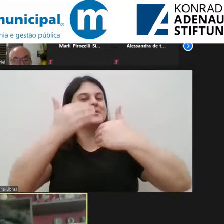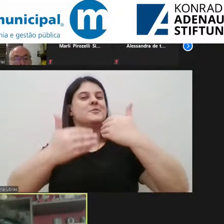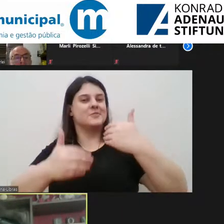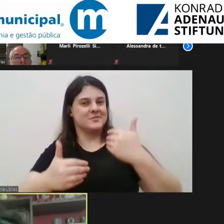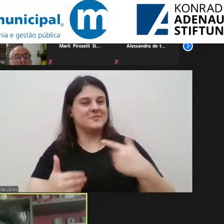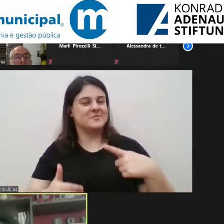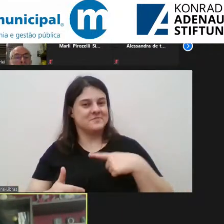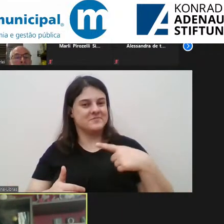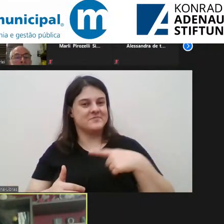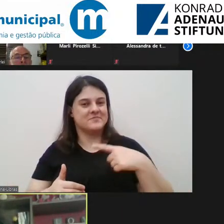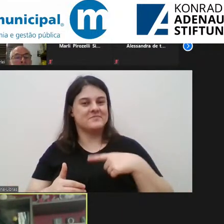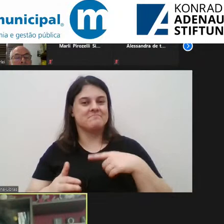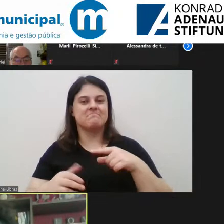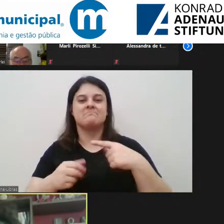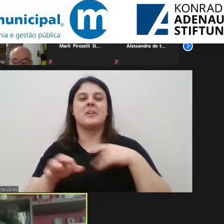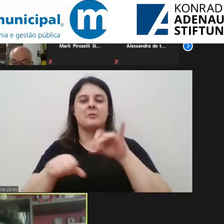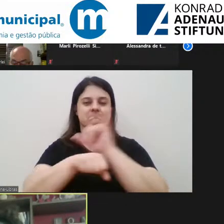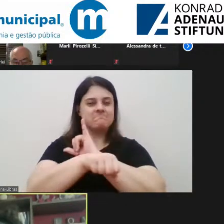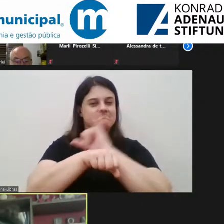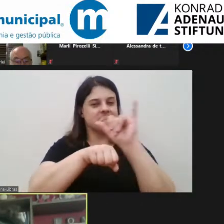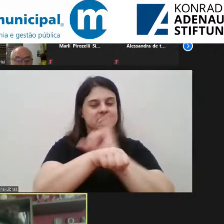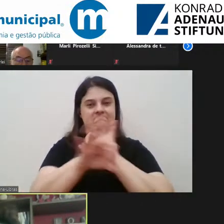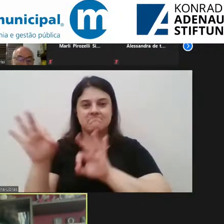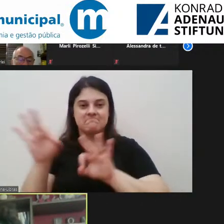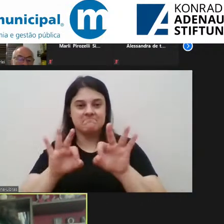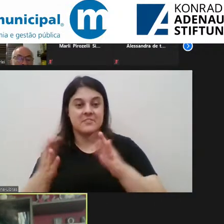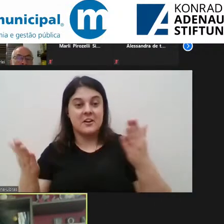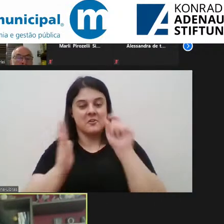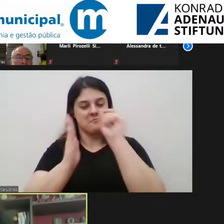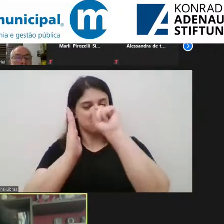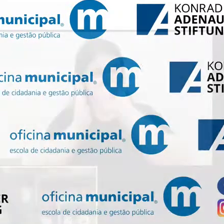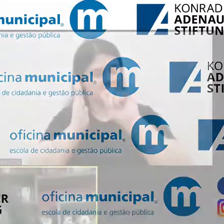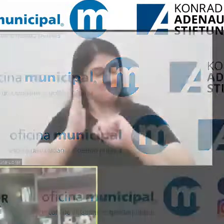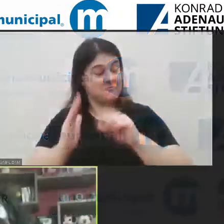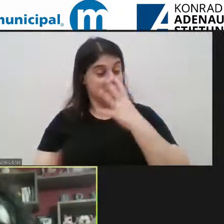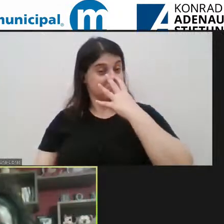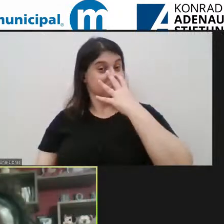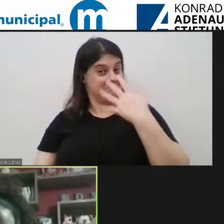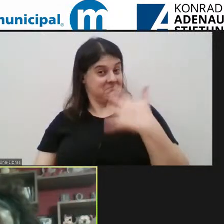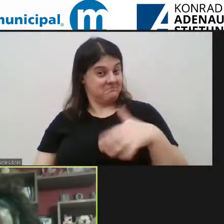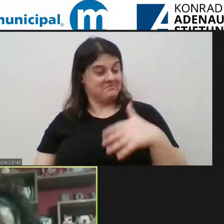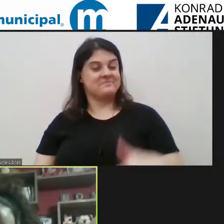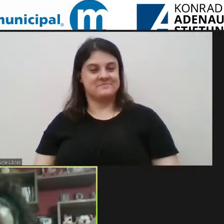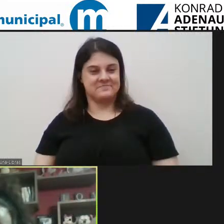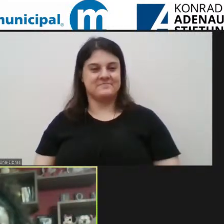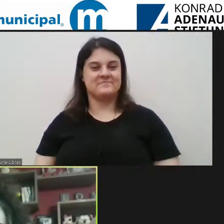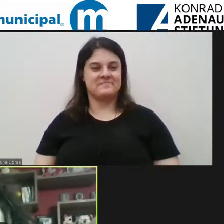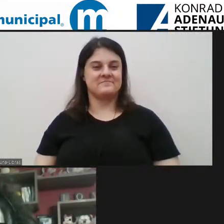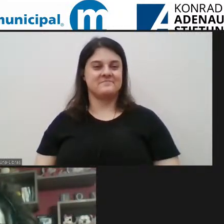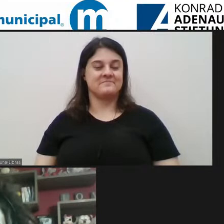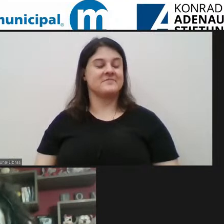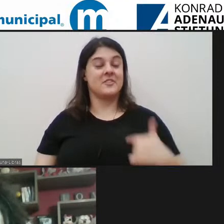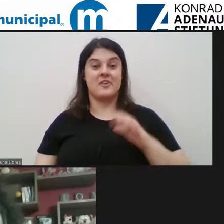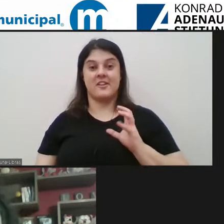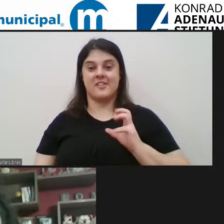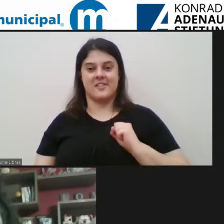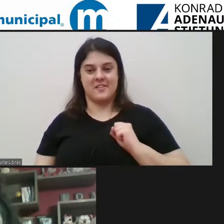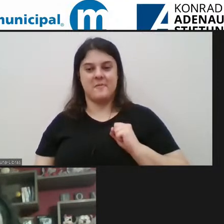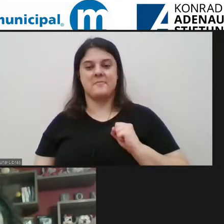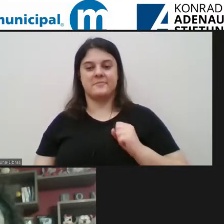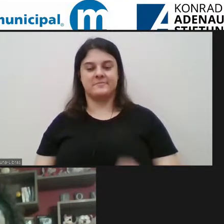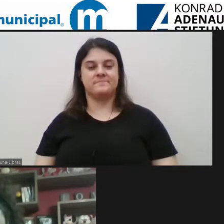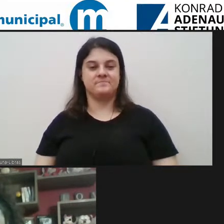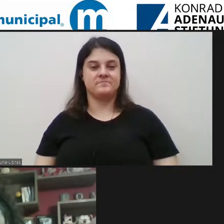ainda lá de mais caprichado e agora até canetinha assim que nós é eu adoro eu adoro